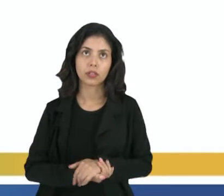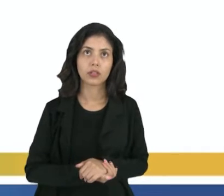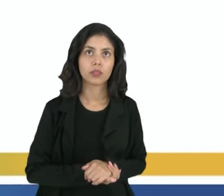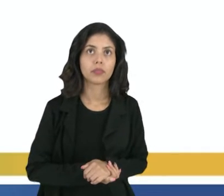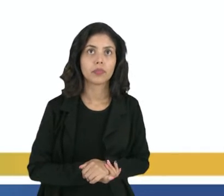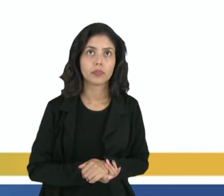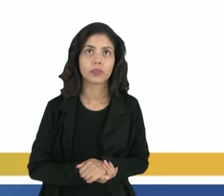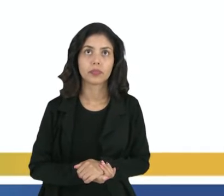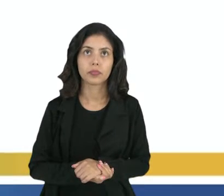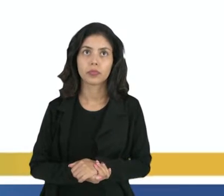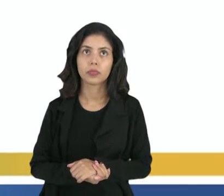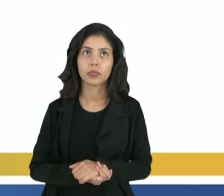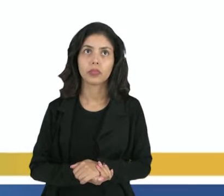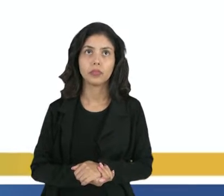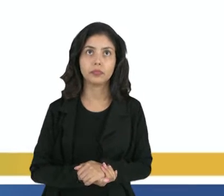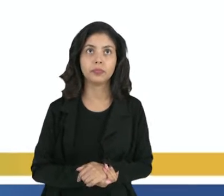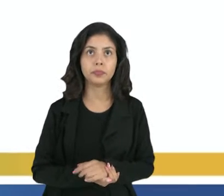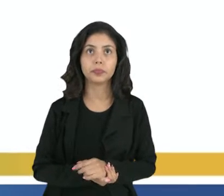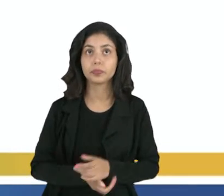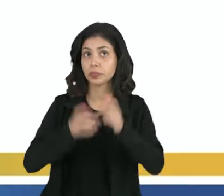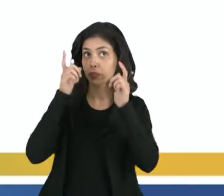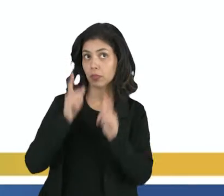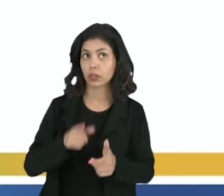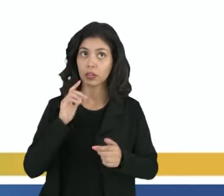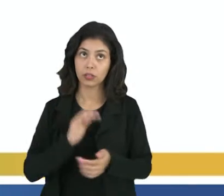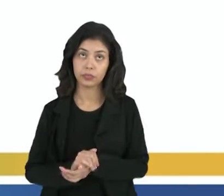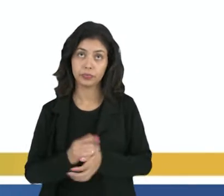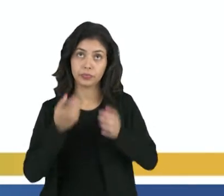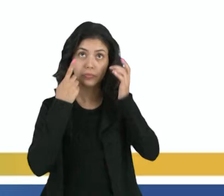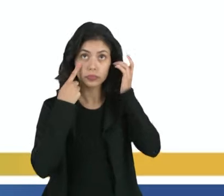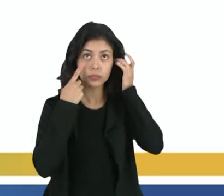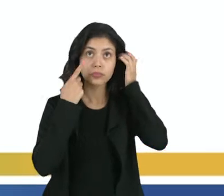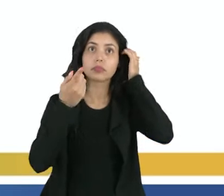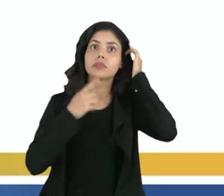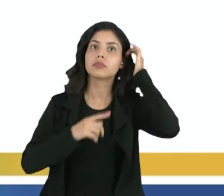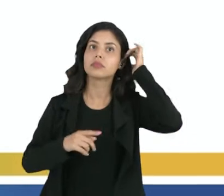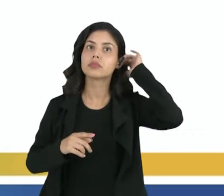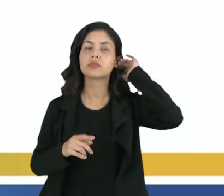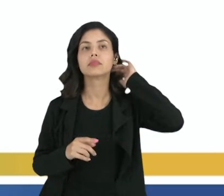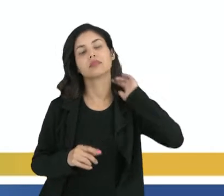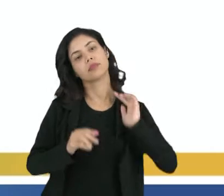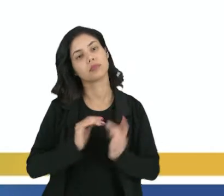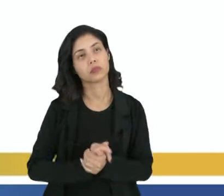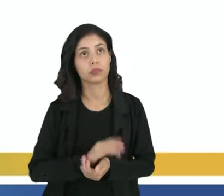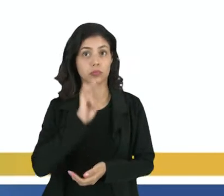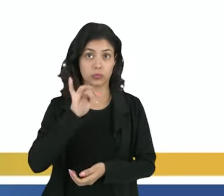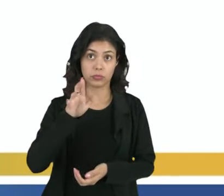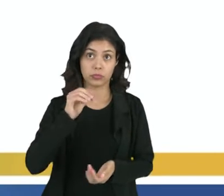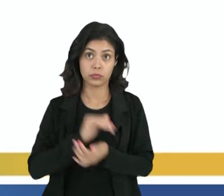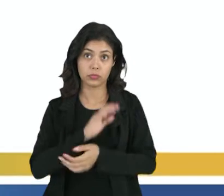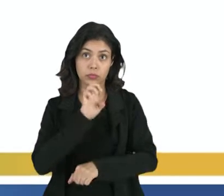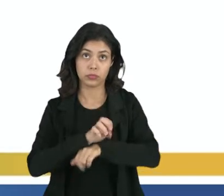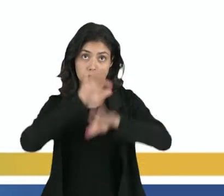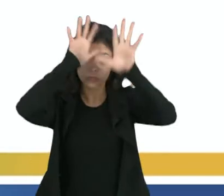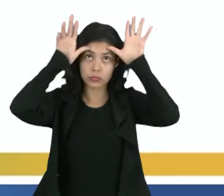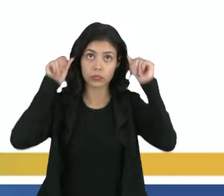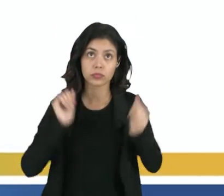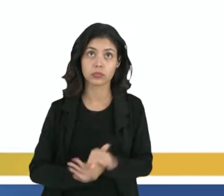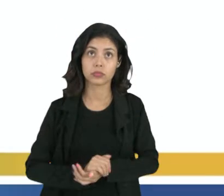bioma, Amazônia. Localização. Então, nós temos aqui a localização desse bioma nesses estados do